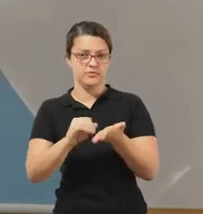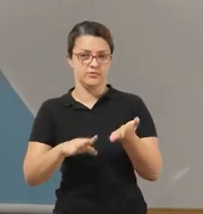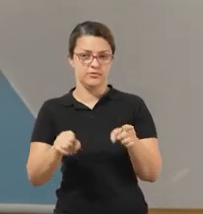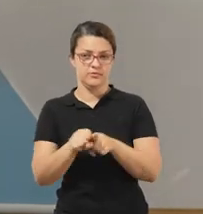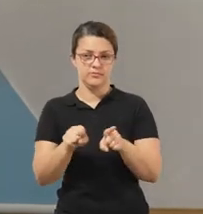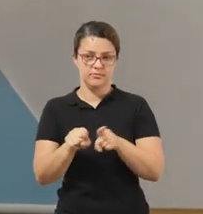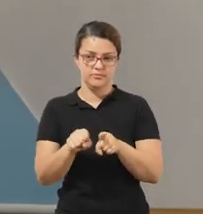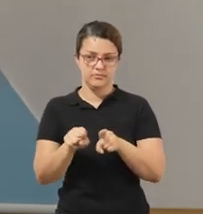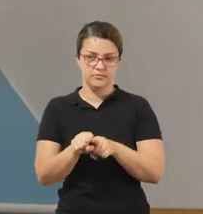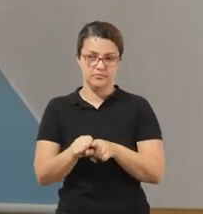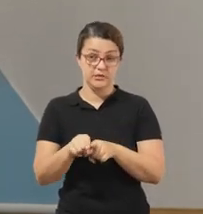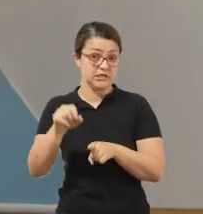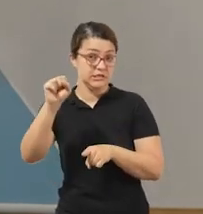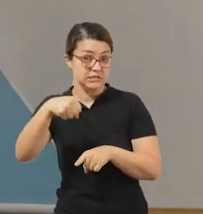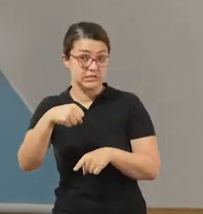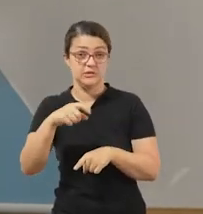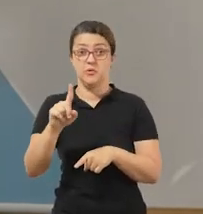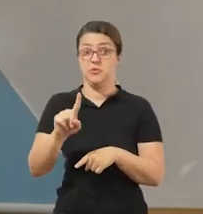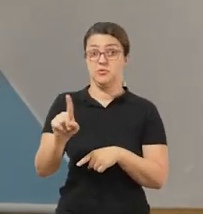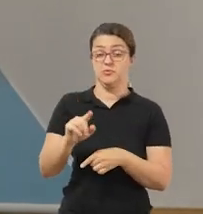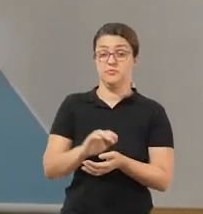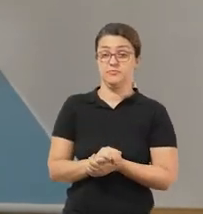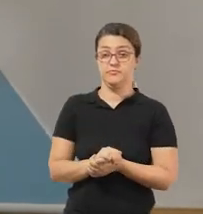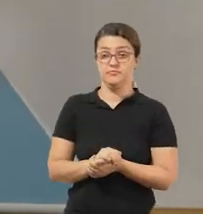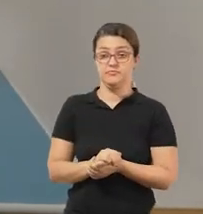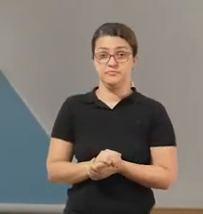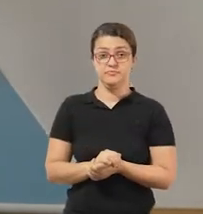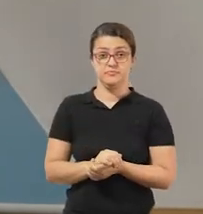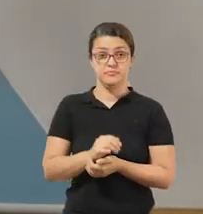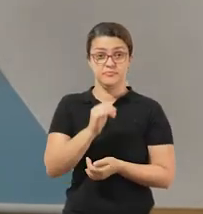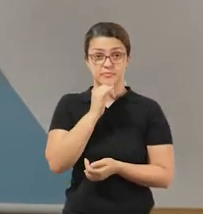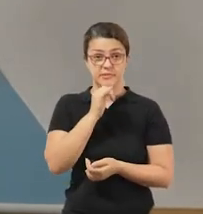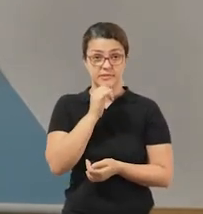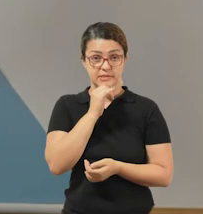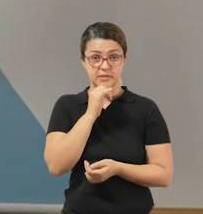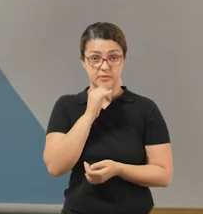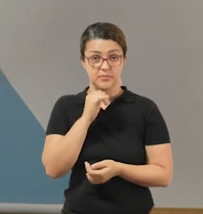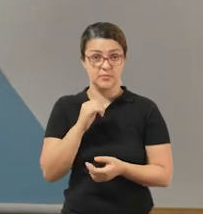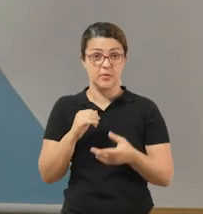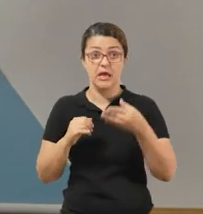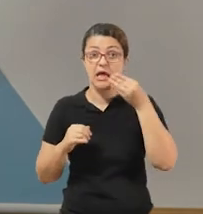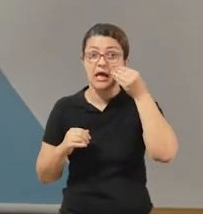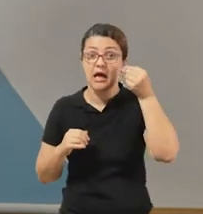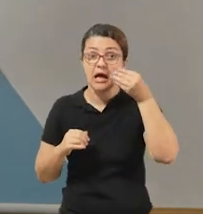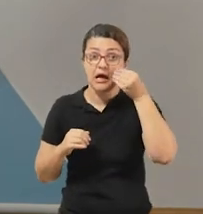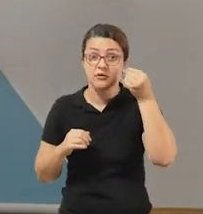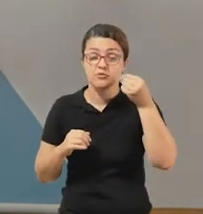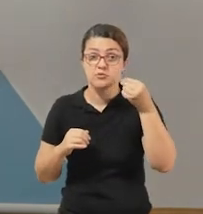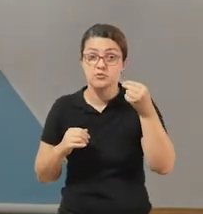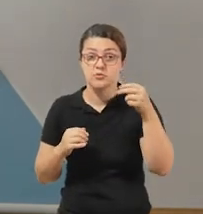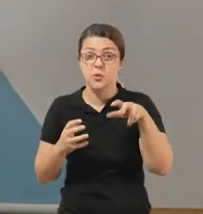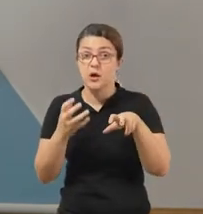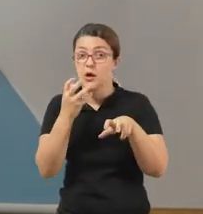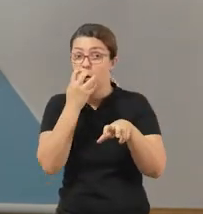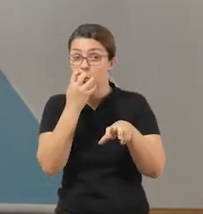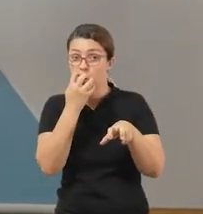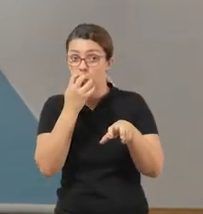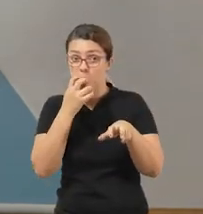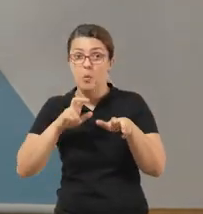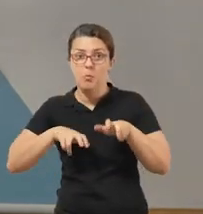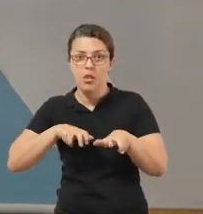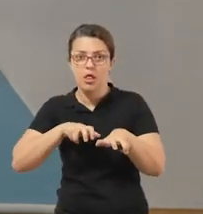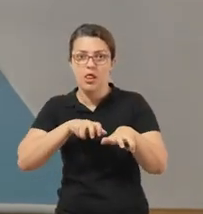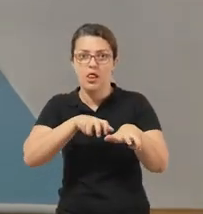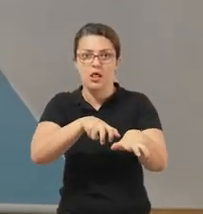tema, provável ou improvável. Um cão correr atrás de um gato. A criança vai dizer se é provável ou